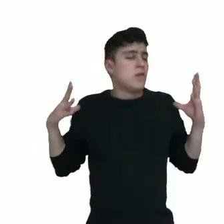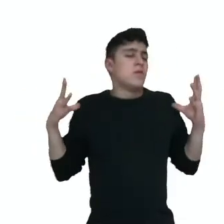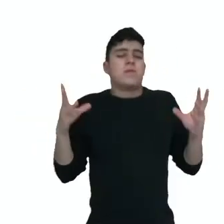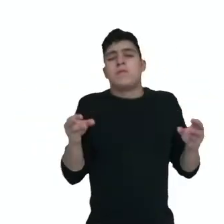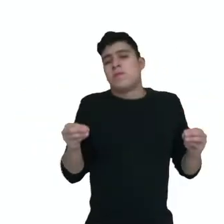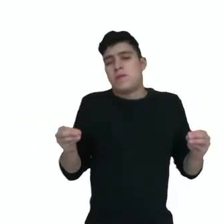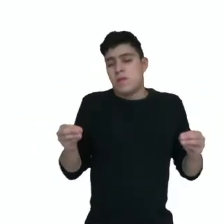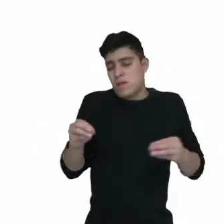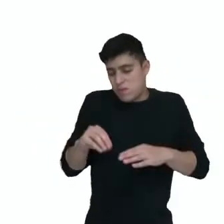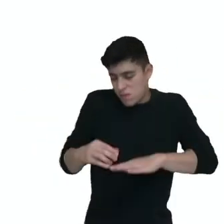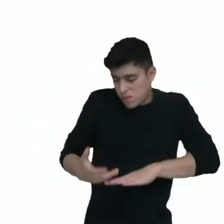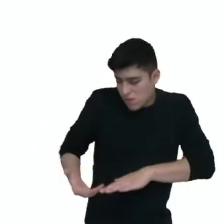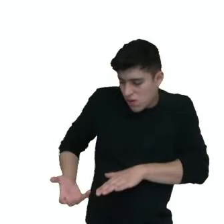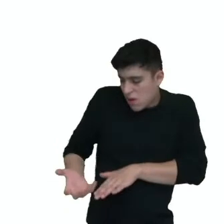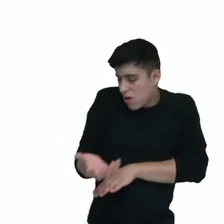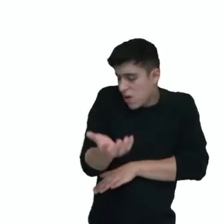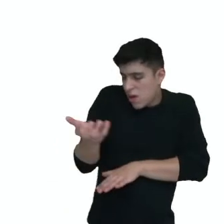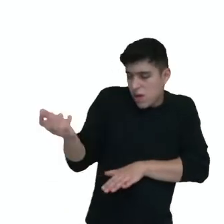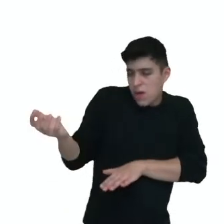os gases pelos quais, né,